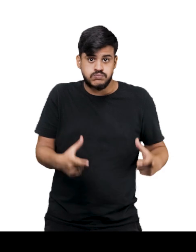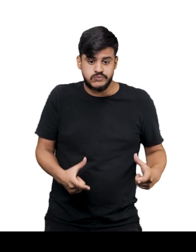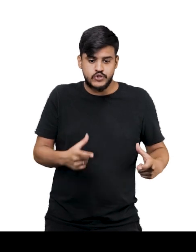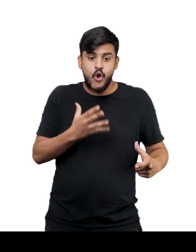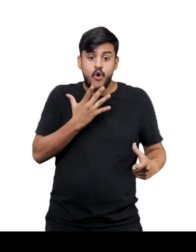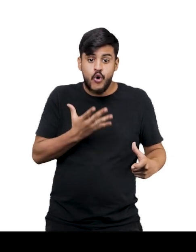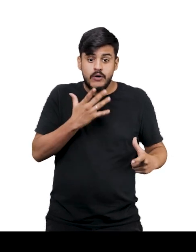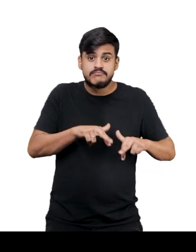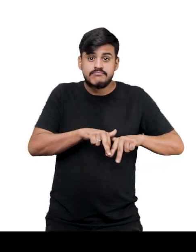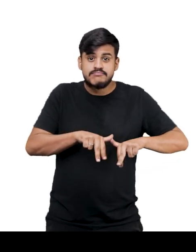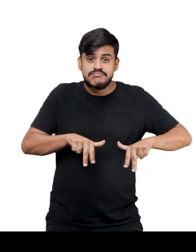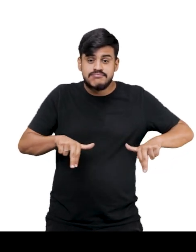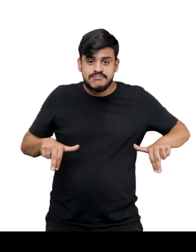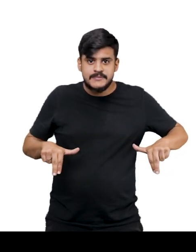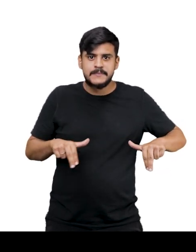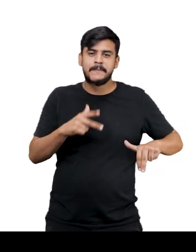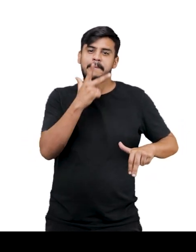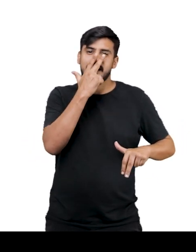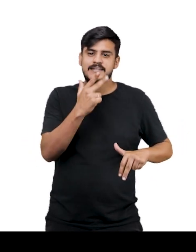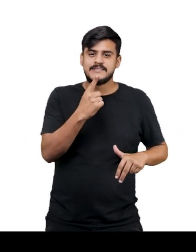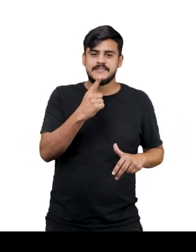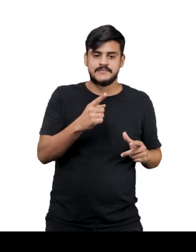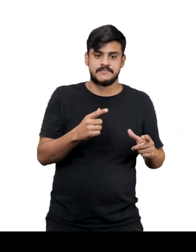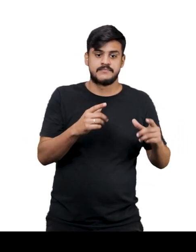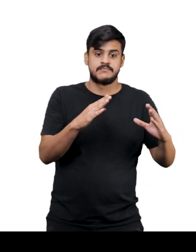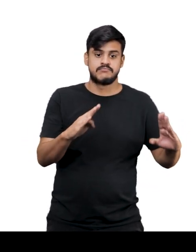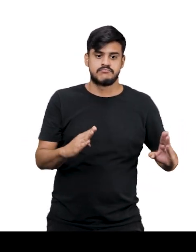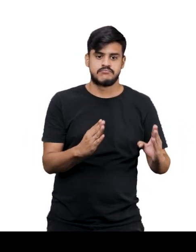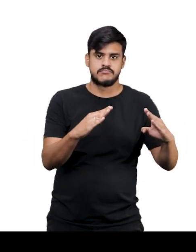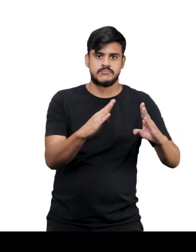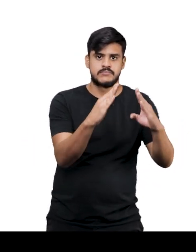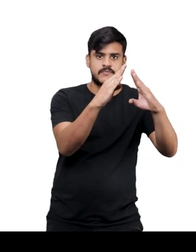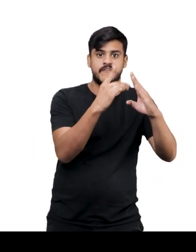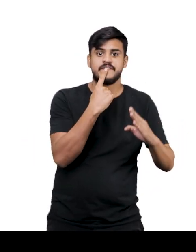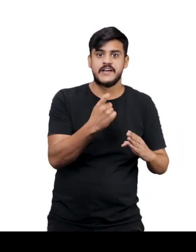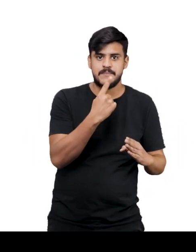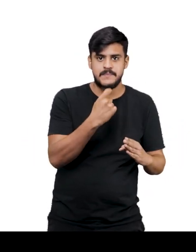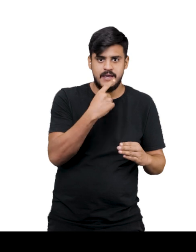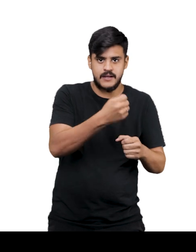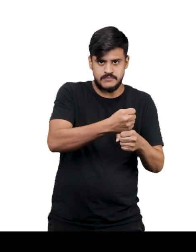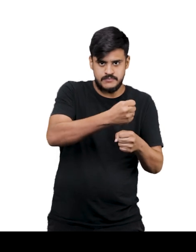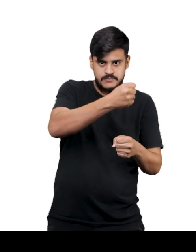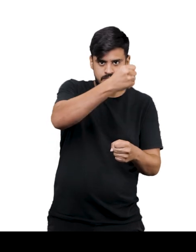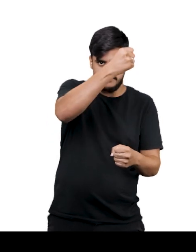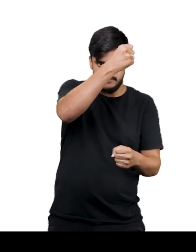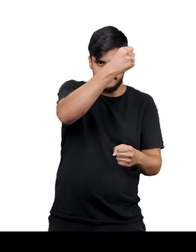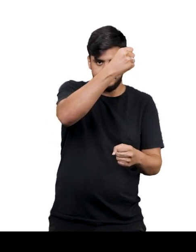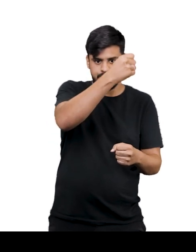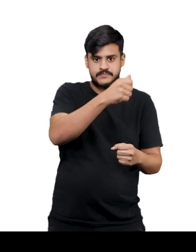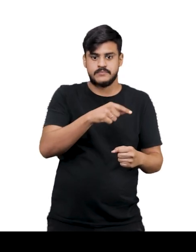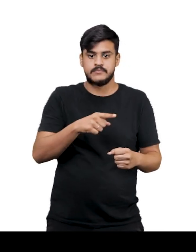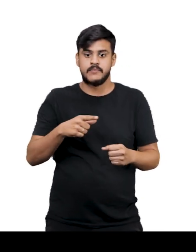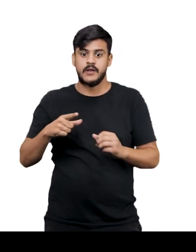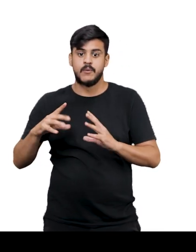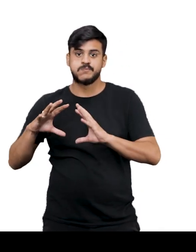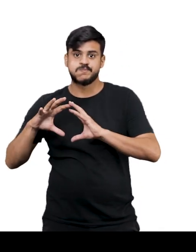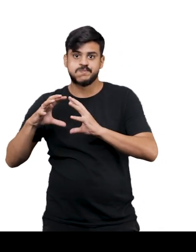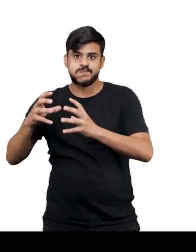Há um grande disco multicolorido que lembra um mosaico, uma forma vermelha volumosa pendurada em um